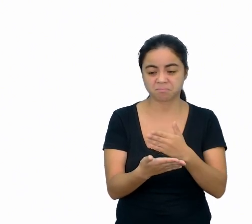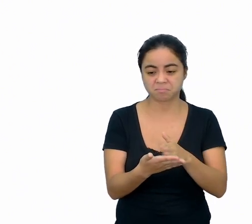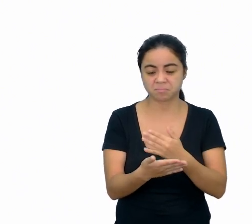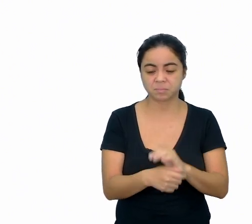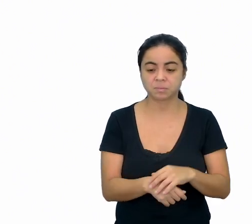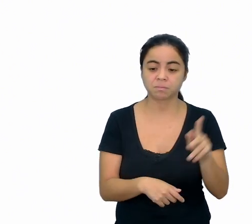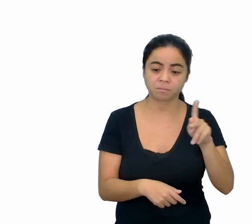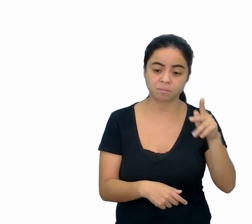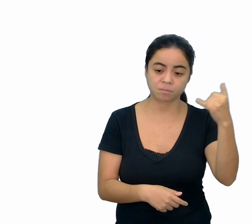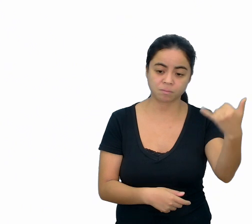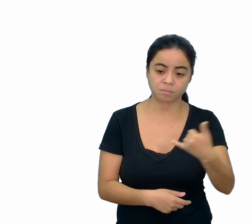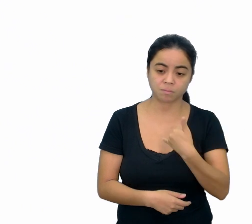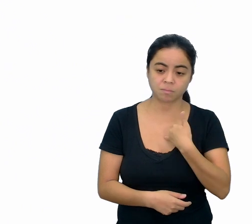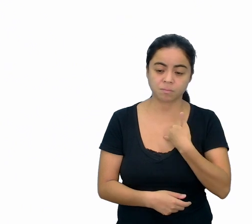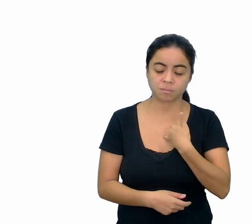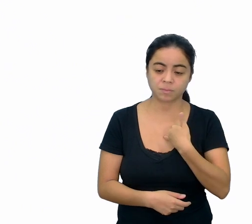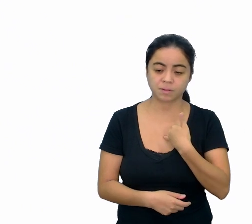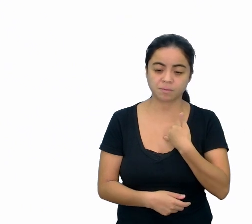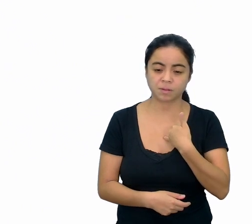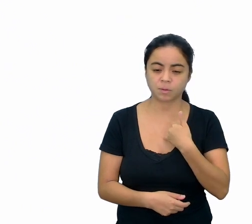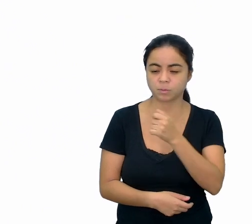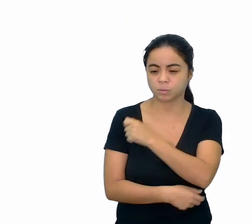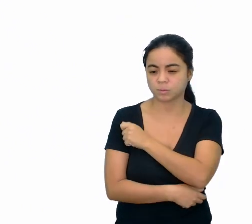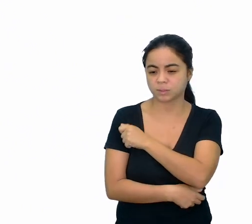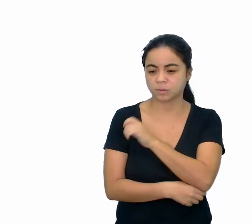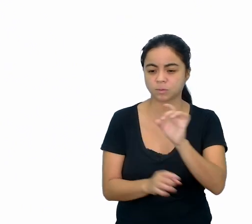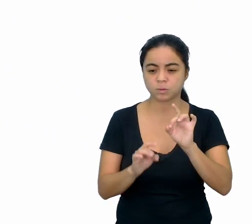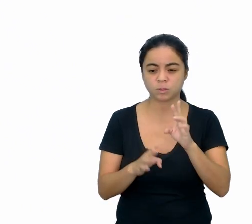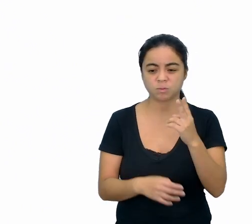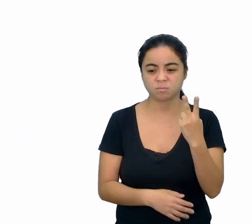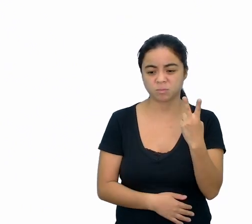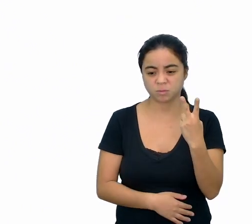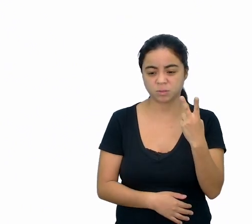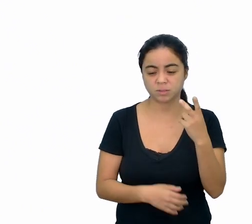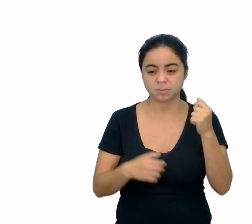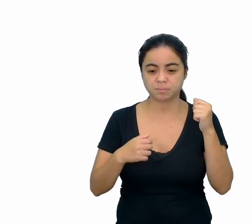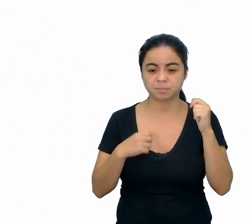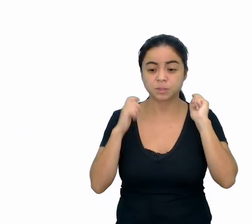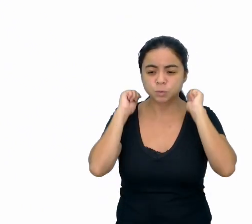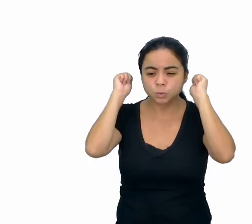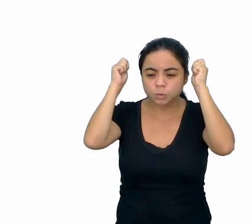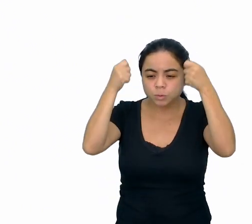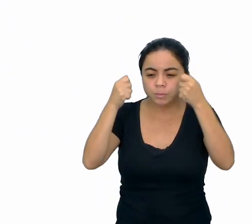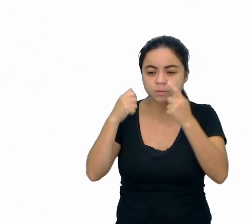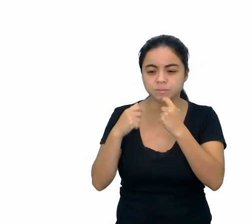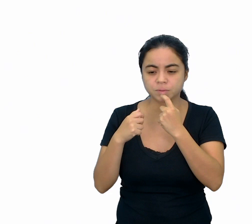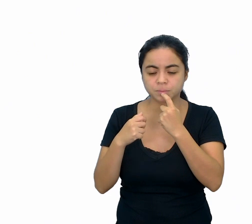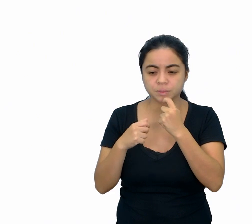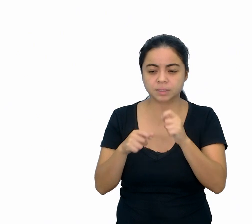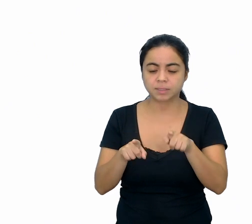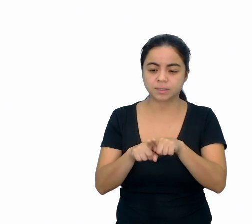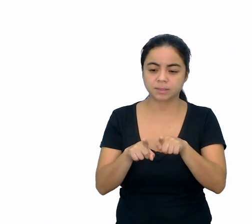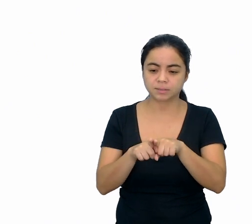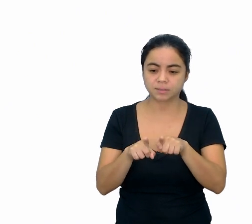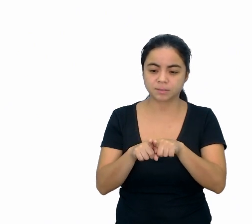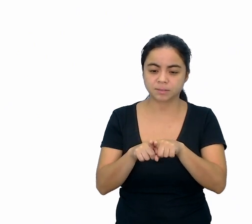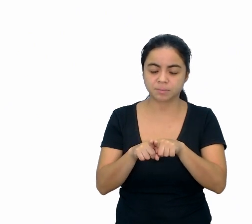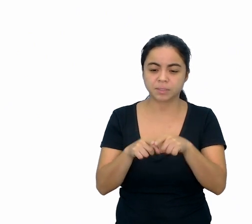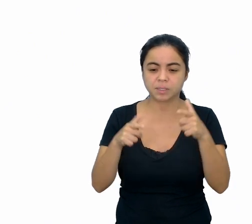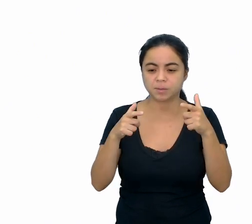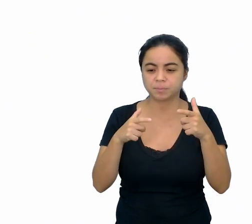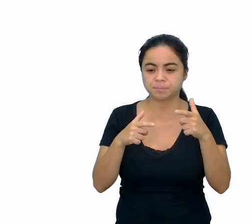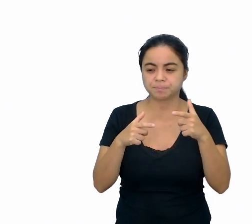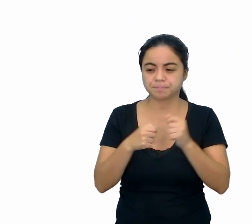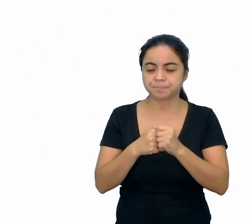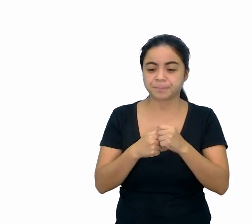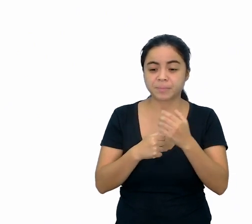num levantamento feito por ela, eles conheciam apenas dois, que era Chapeuzinho e Branca de Neve. E isso tem acontecido muito, né? Vocês devem